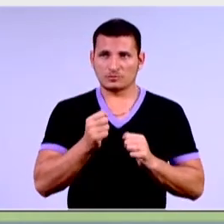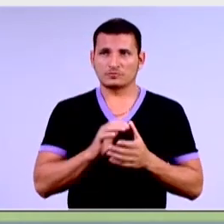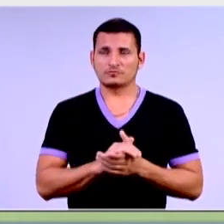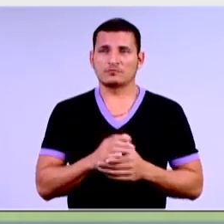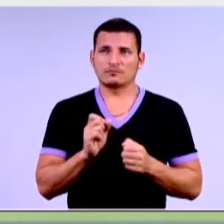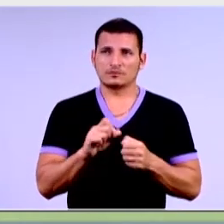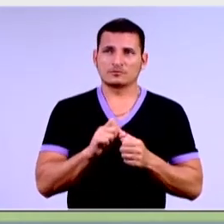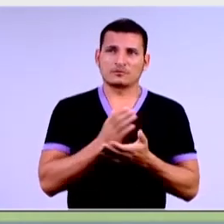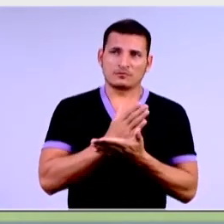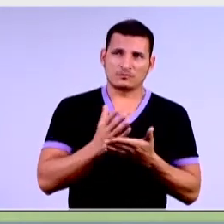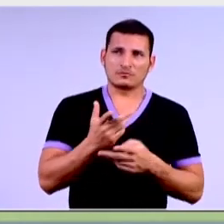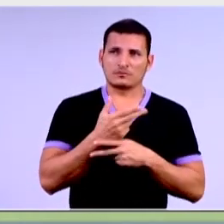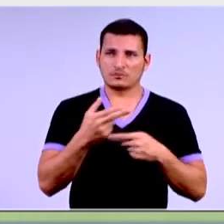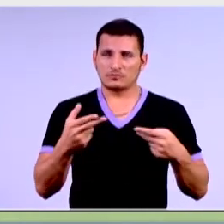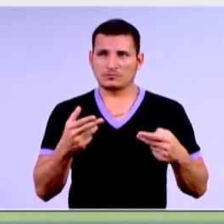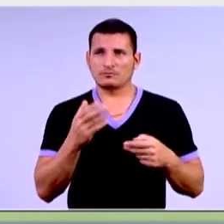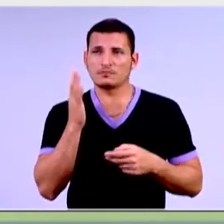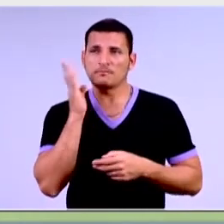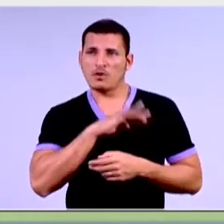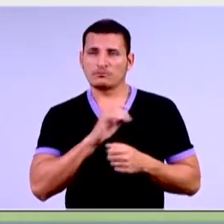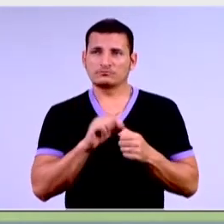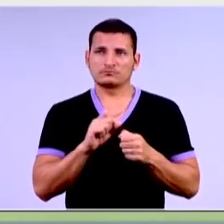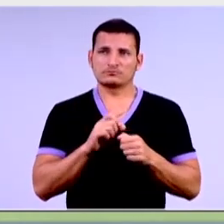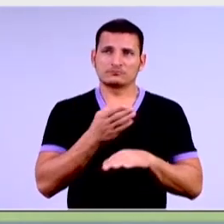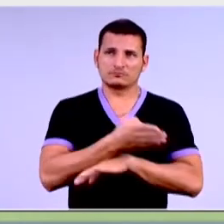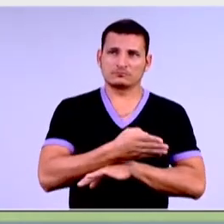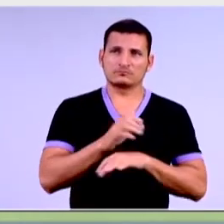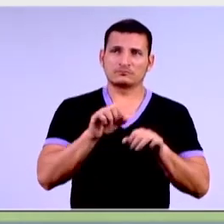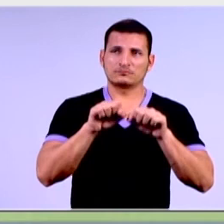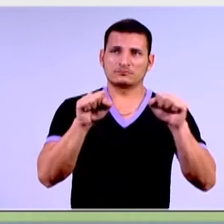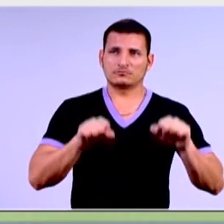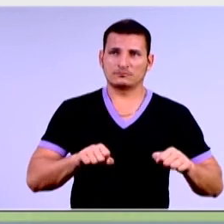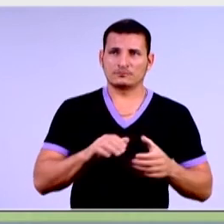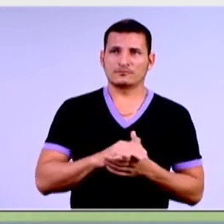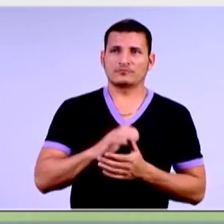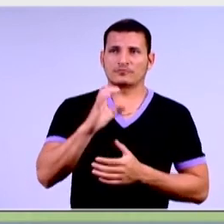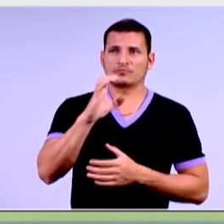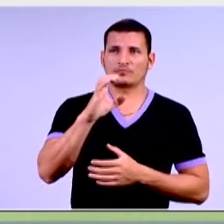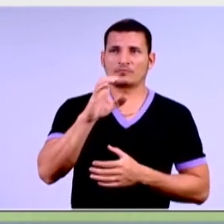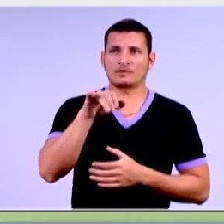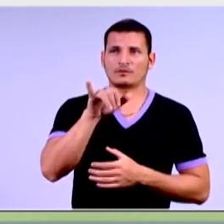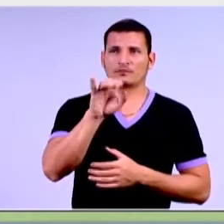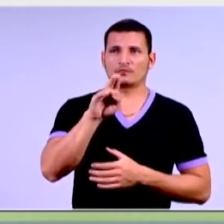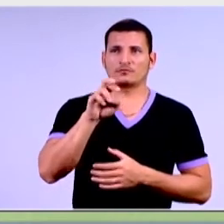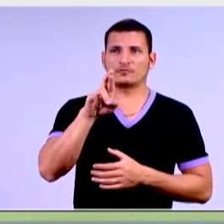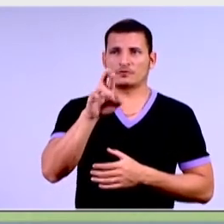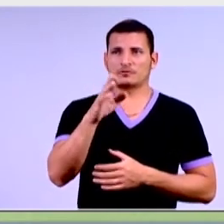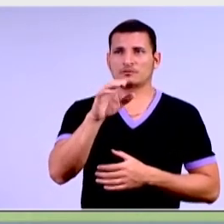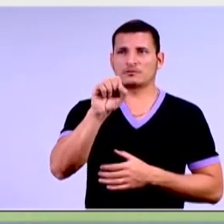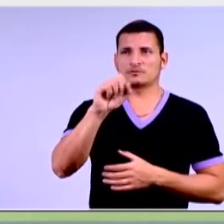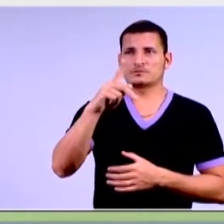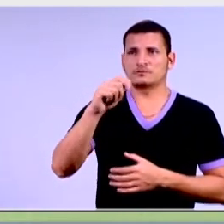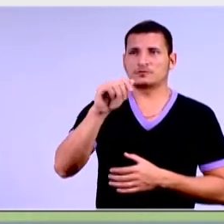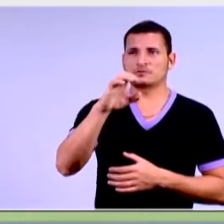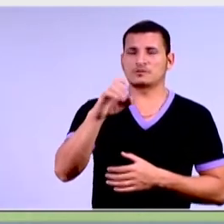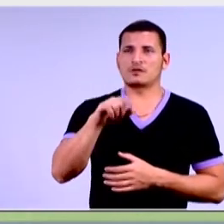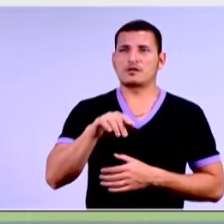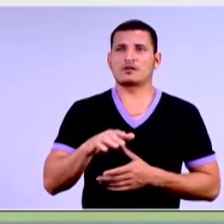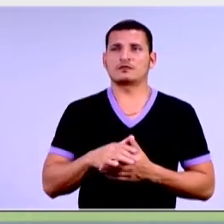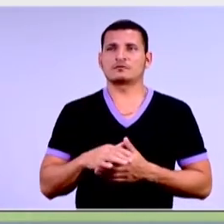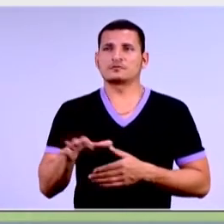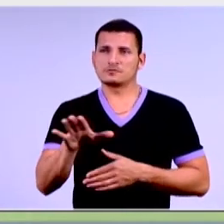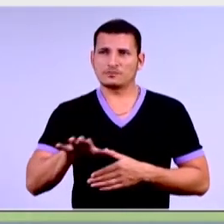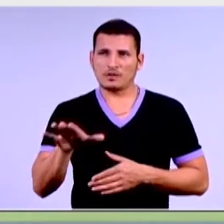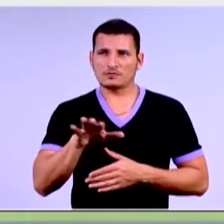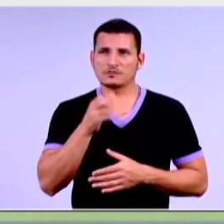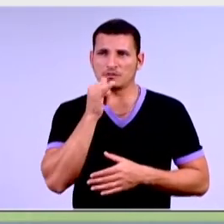algum prejuízo nem sempre saiba space espaço eletrônico onde ocorre em transações na internet html